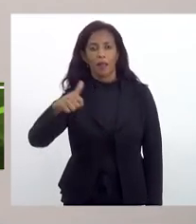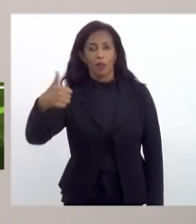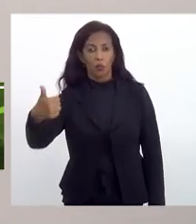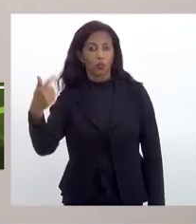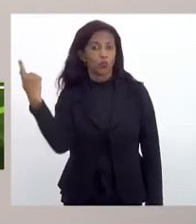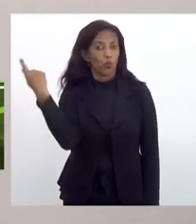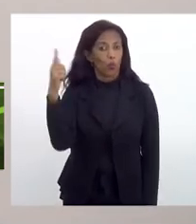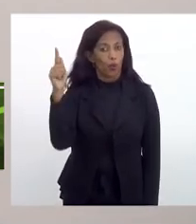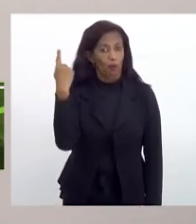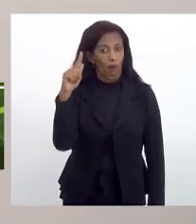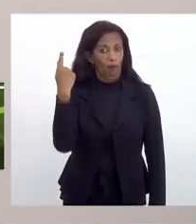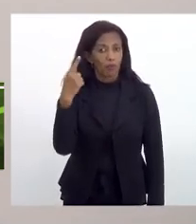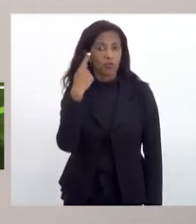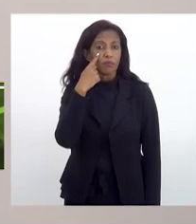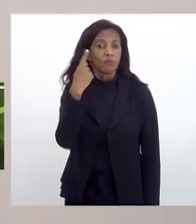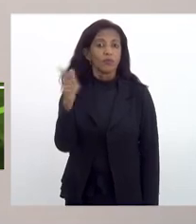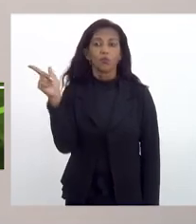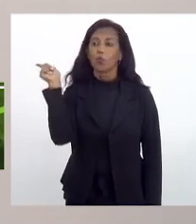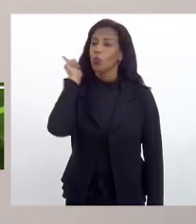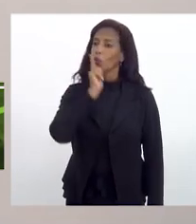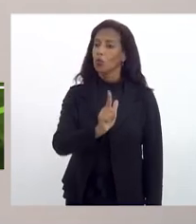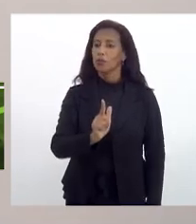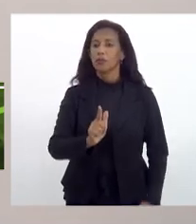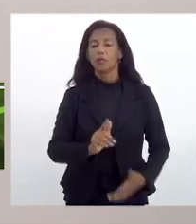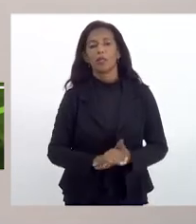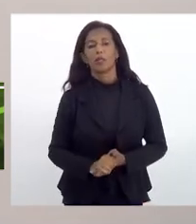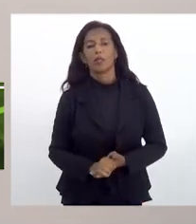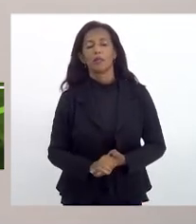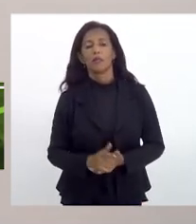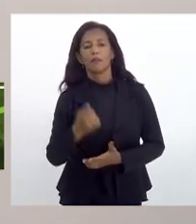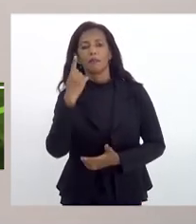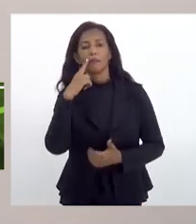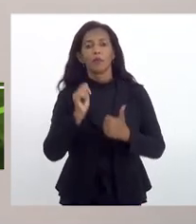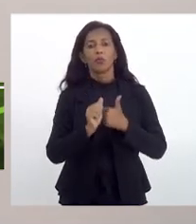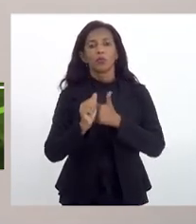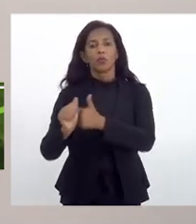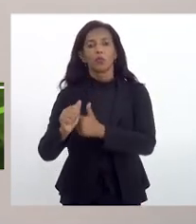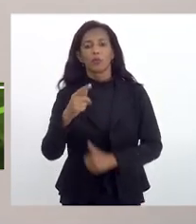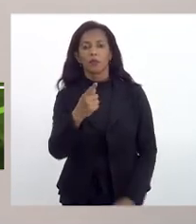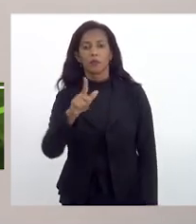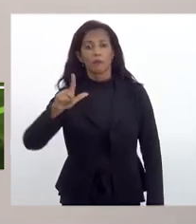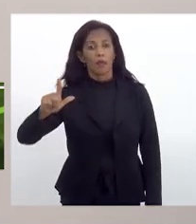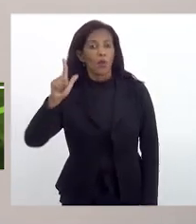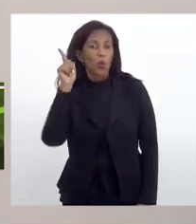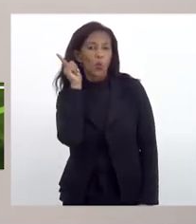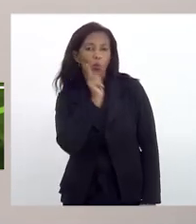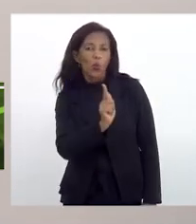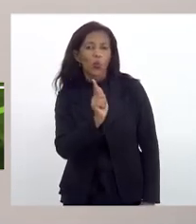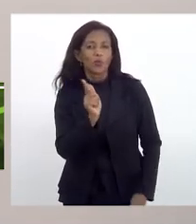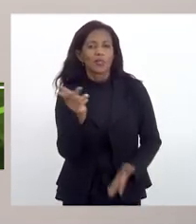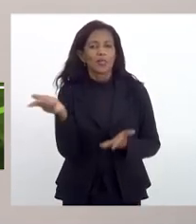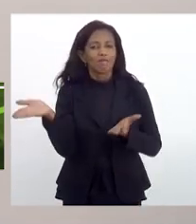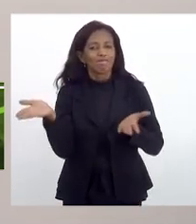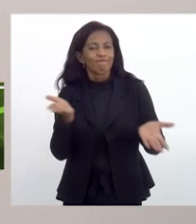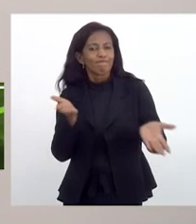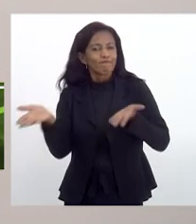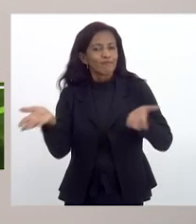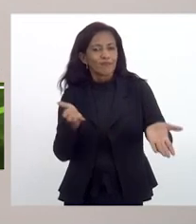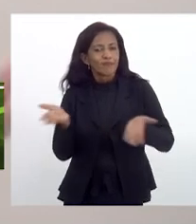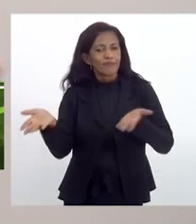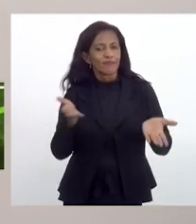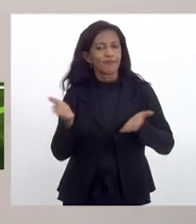Goiás para ver se a gente consegue pegar carona nesse PL e conseguir flexibilizar